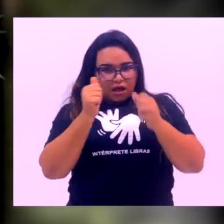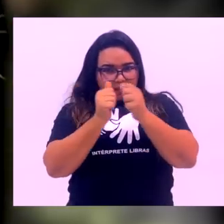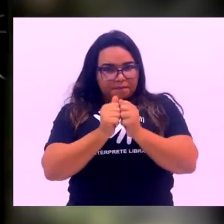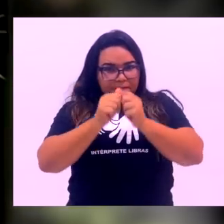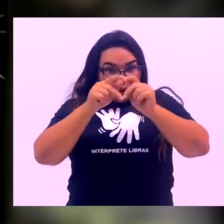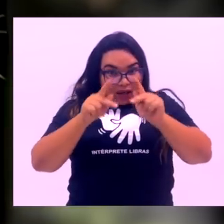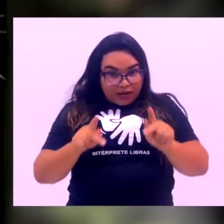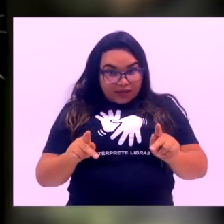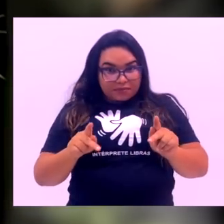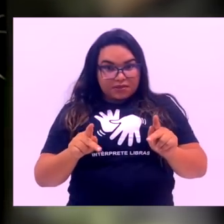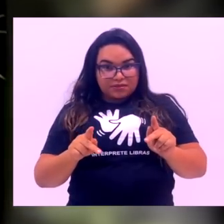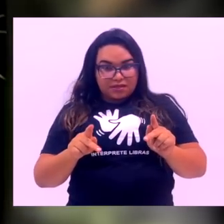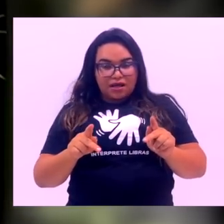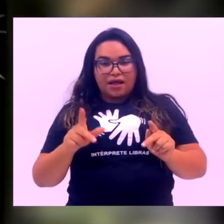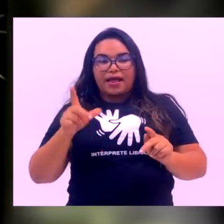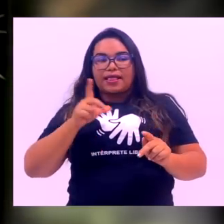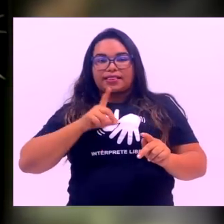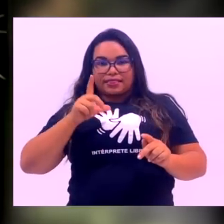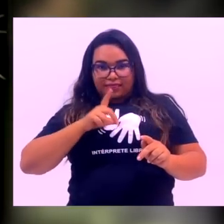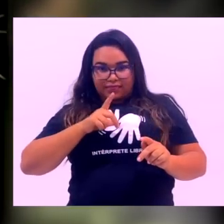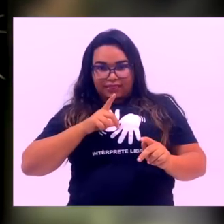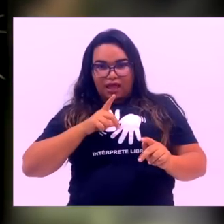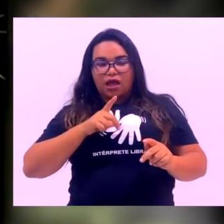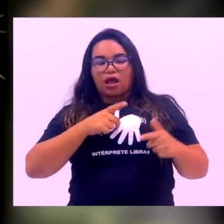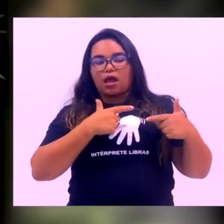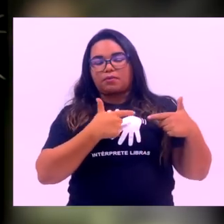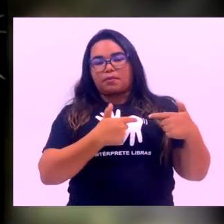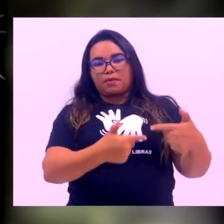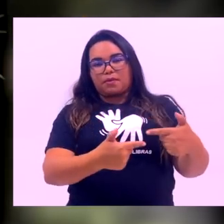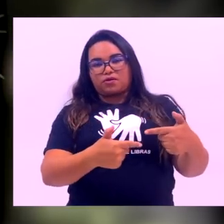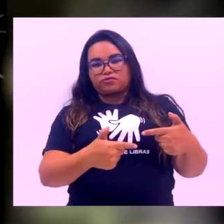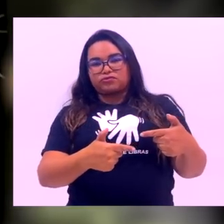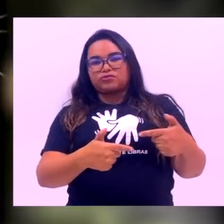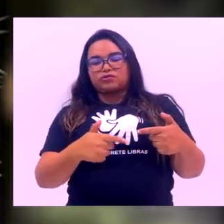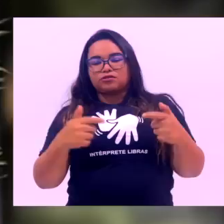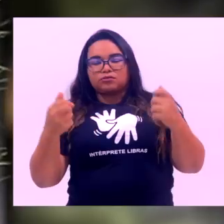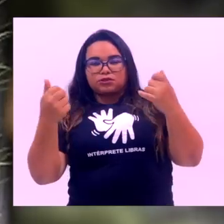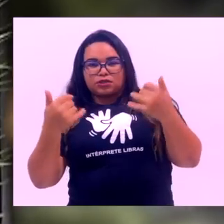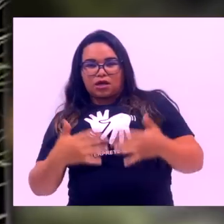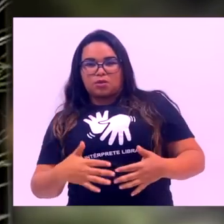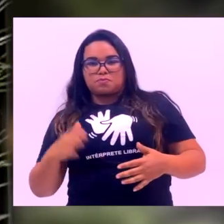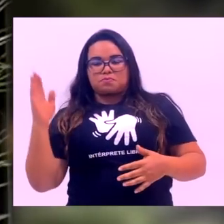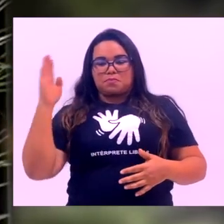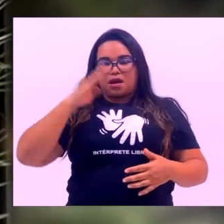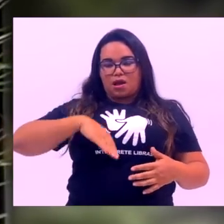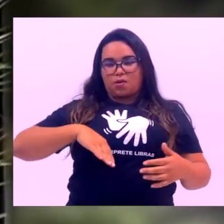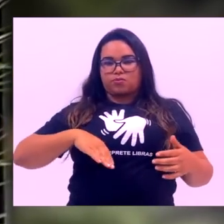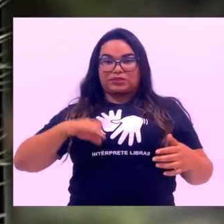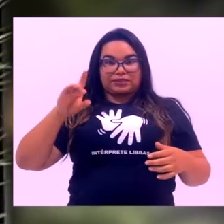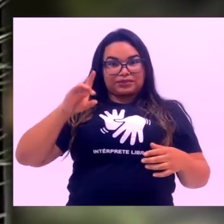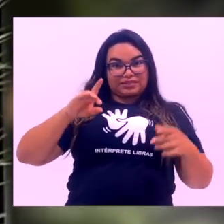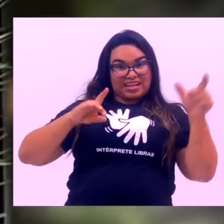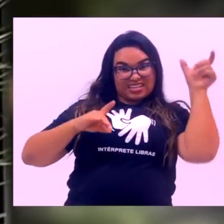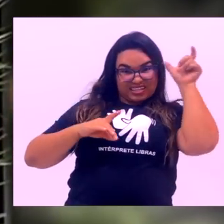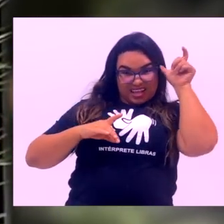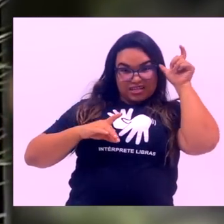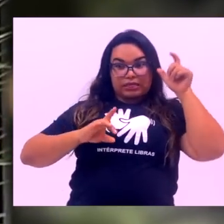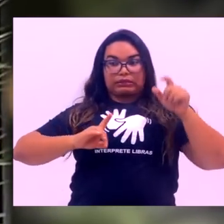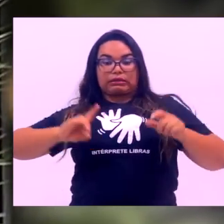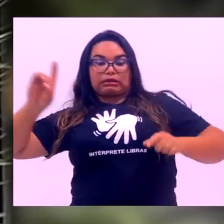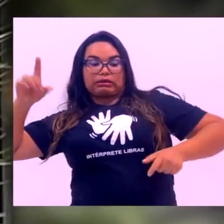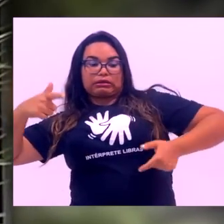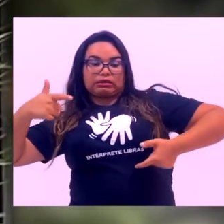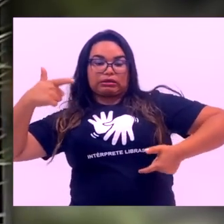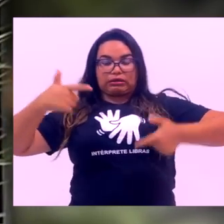que o livro do Apocalipse pega esta grande batalha final entre o bem e o mal, que é uma